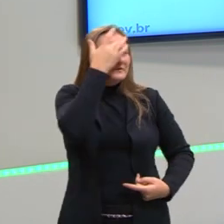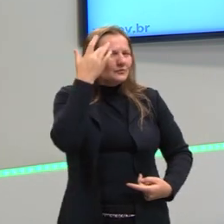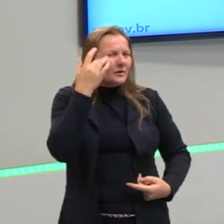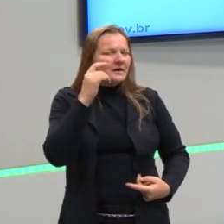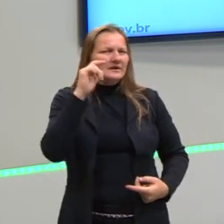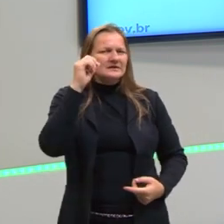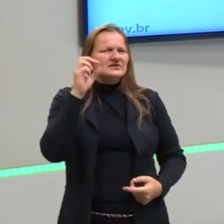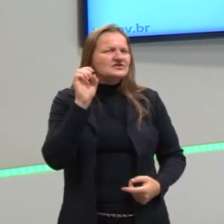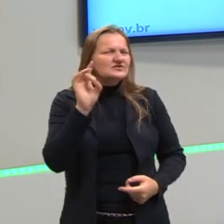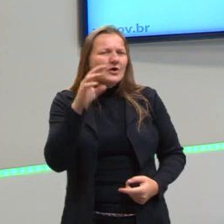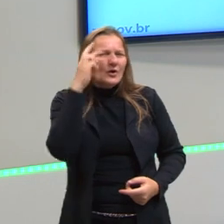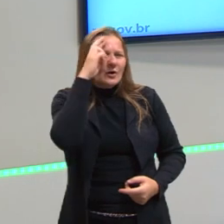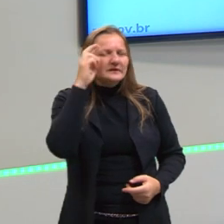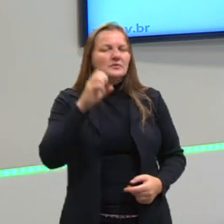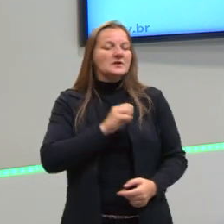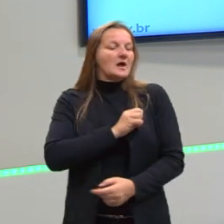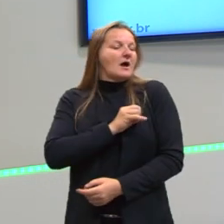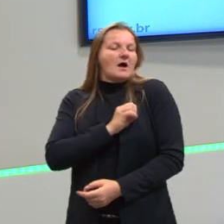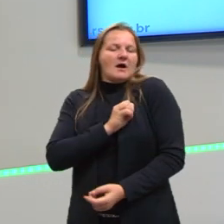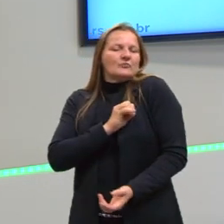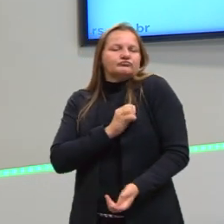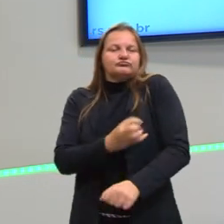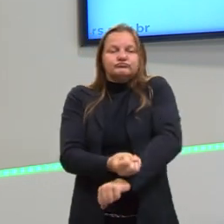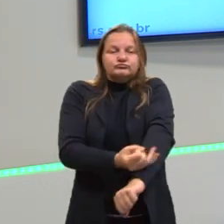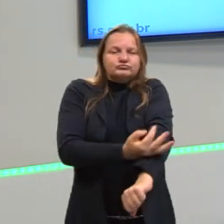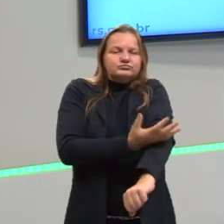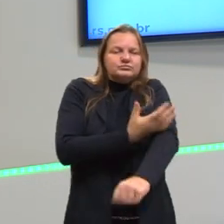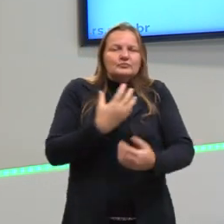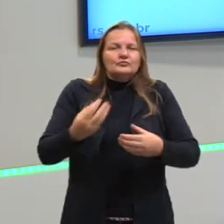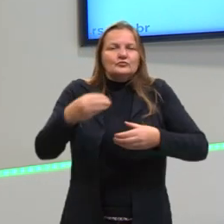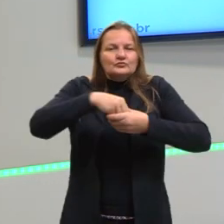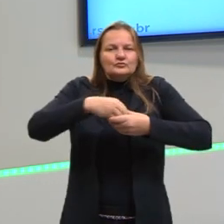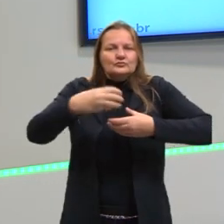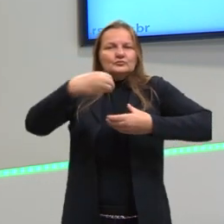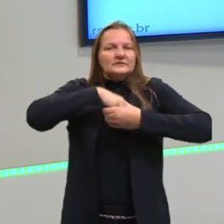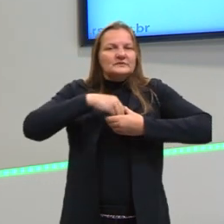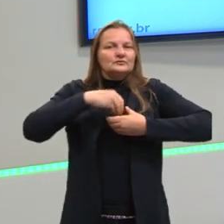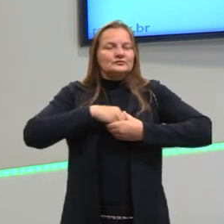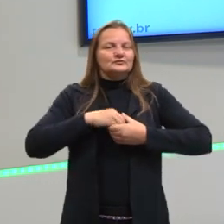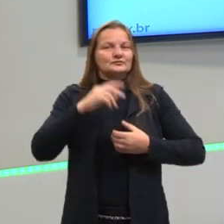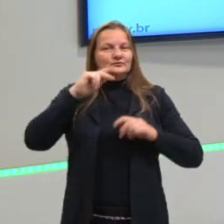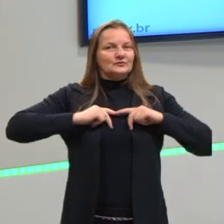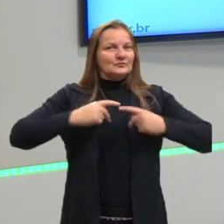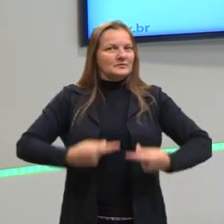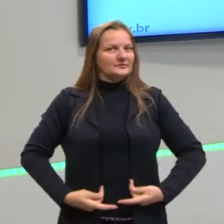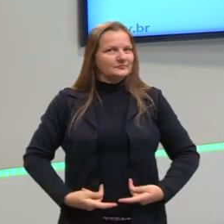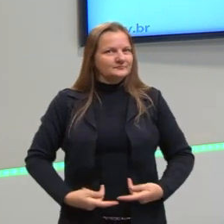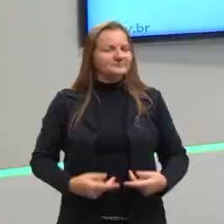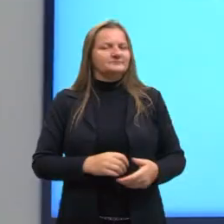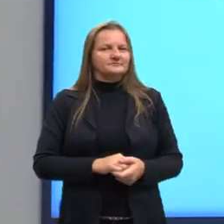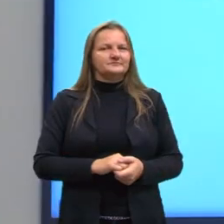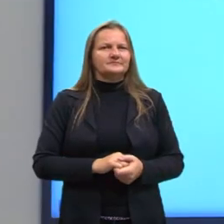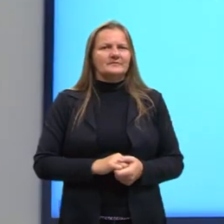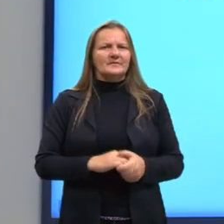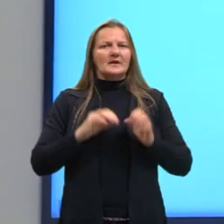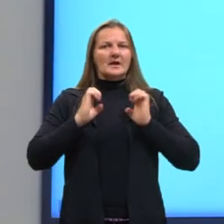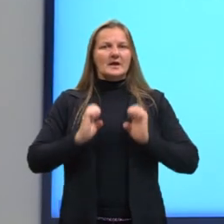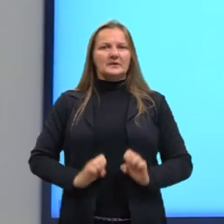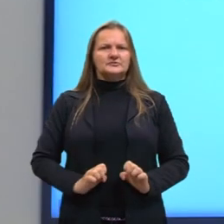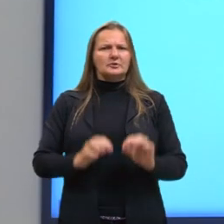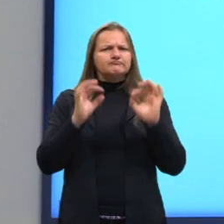e as paixões e outros componentes que fazem parte do ser humano e além do mais essa